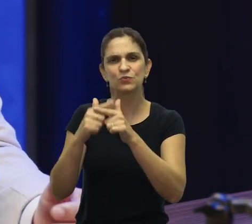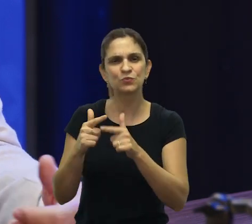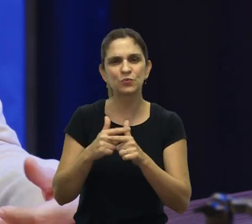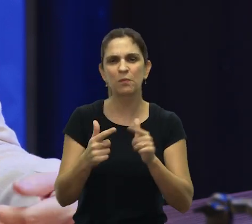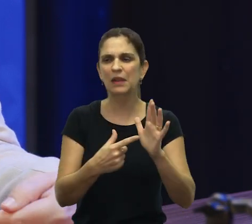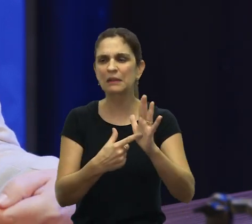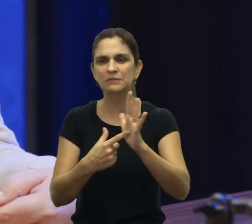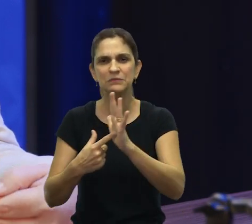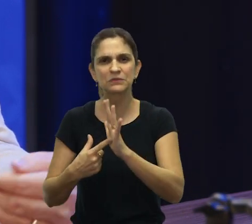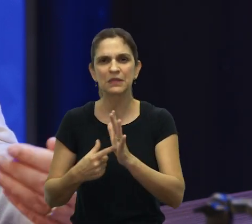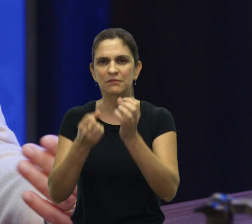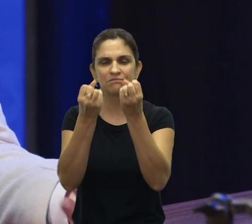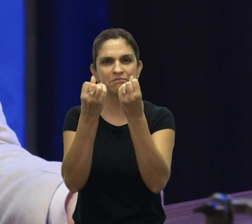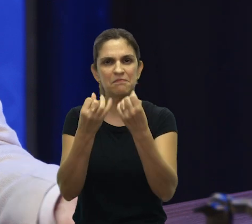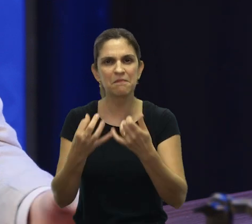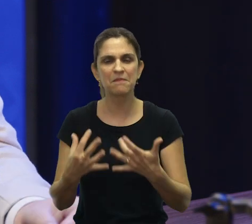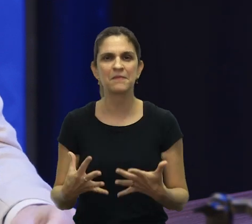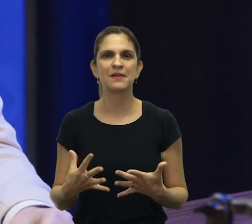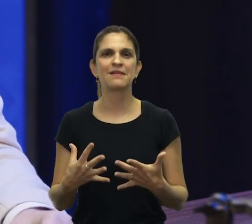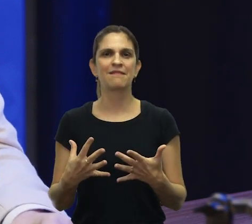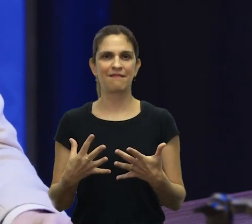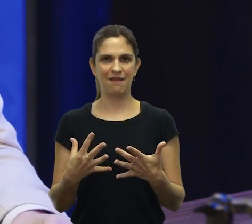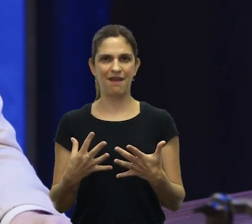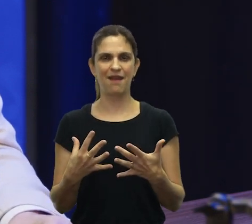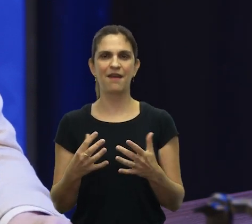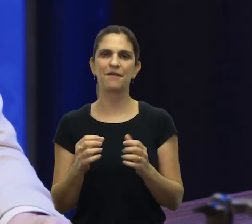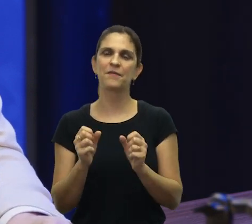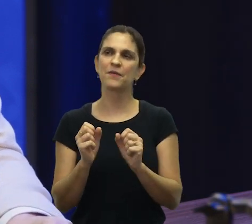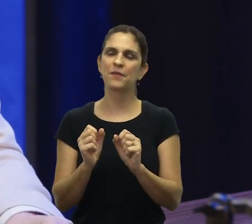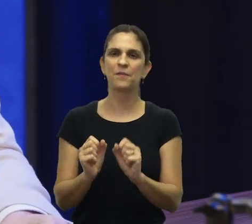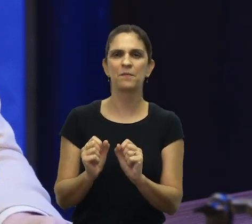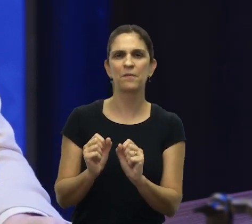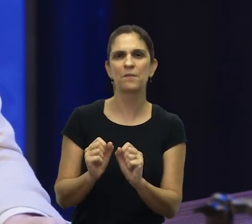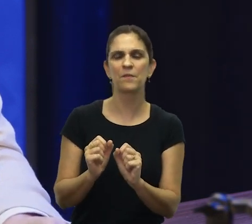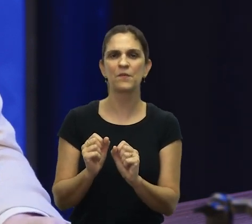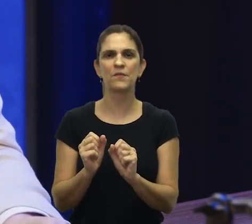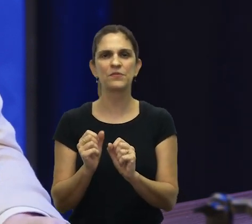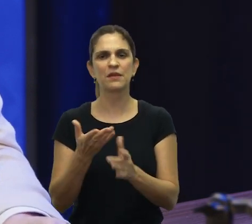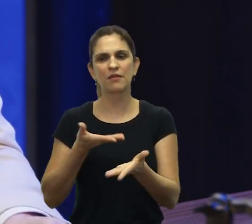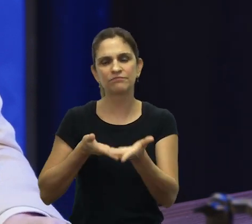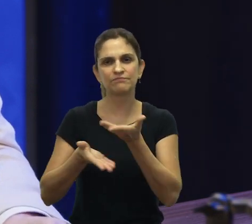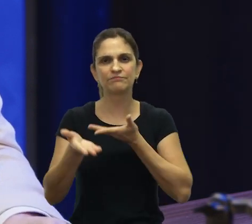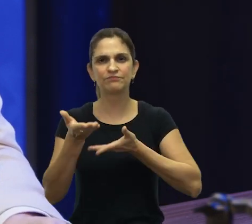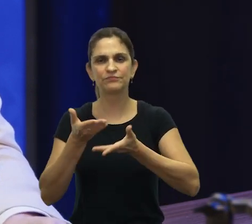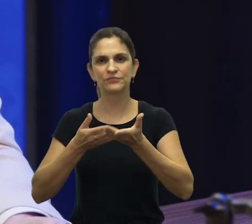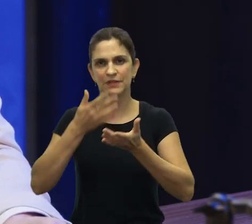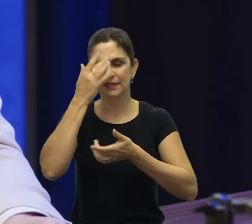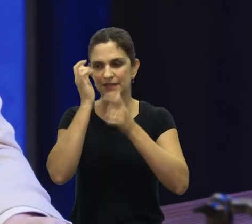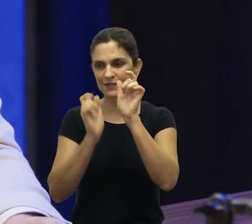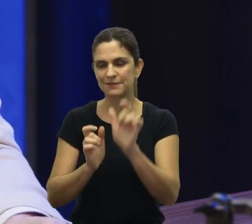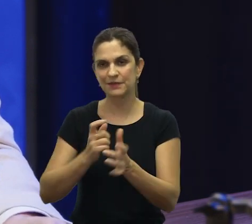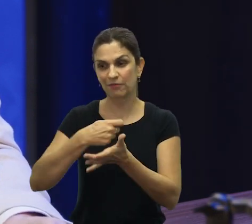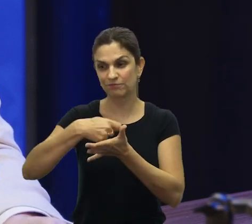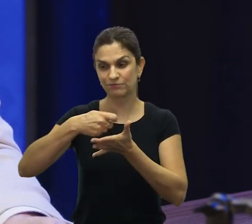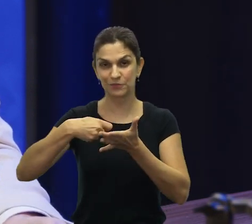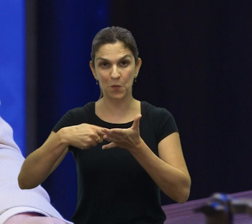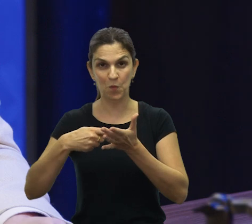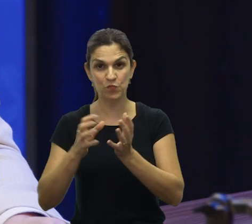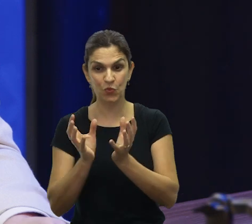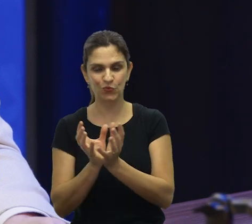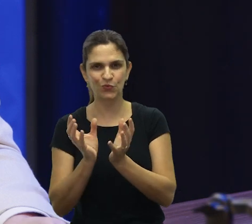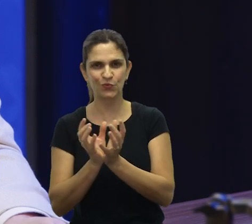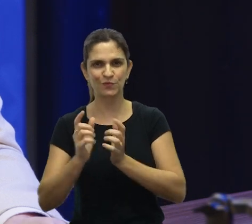problema, mostrando a população, demonstrando quais seriam as suas possíveis indicações, e as pessoas anotando,